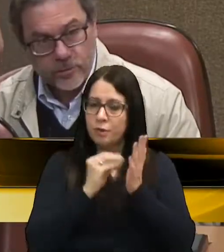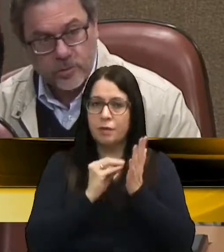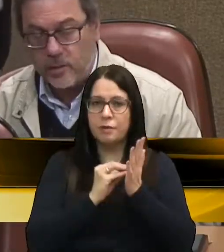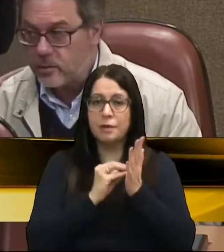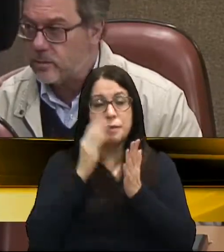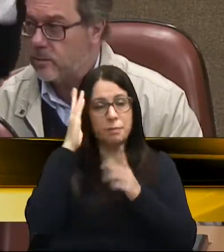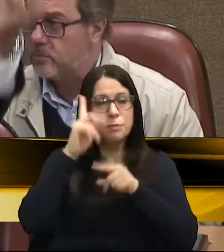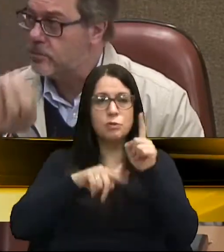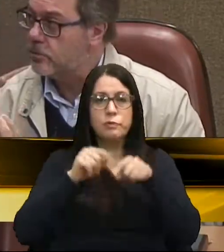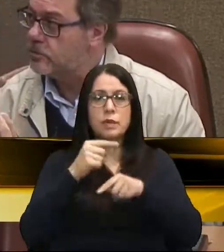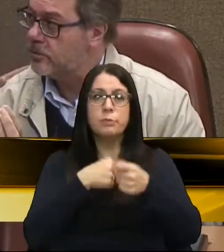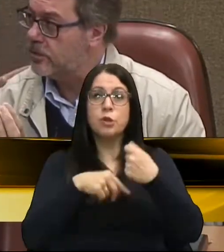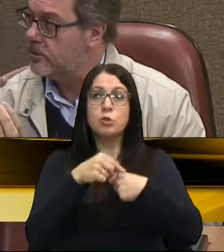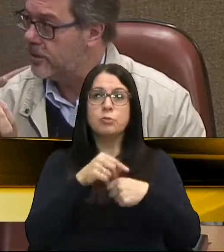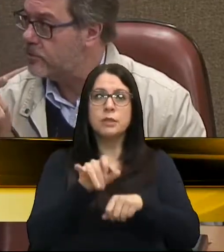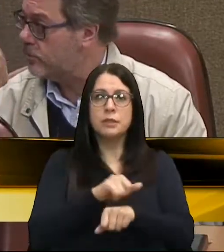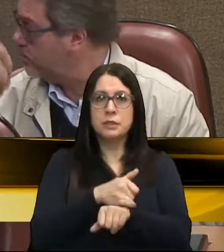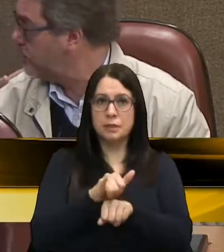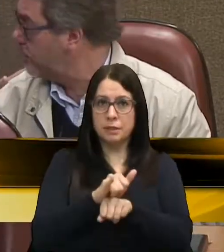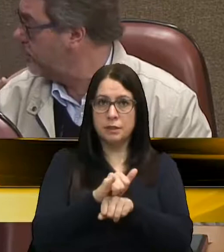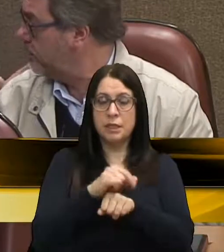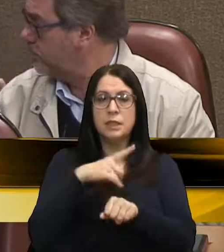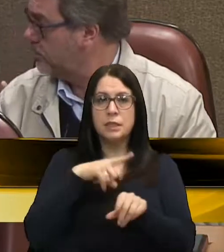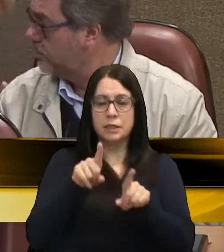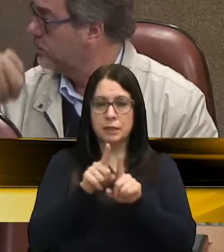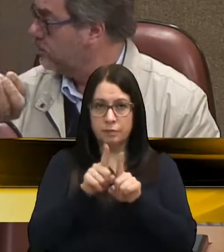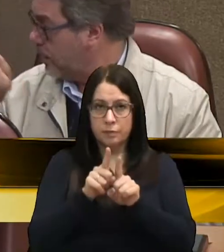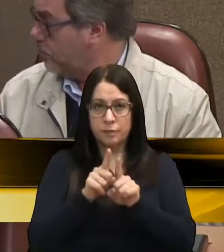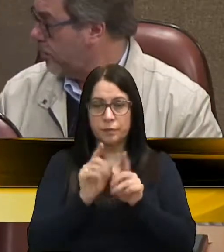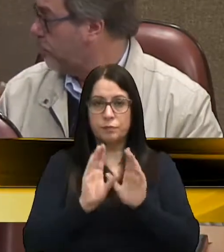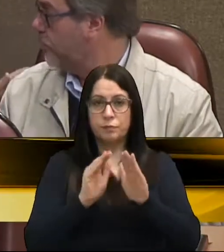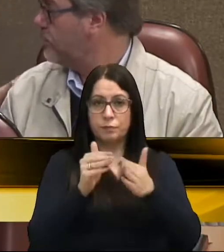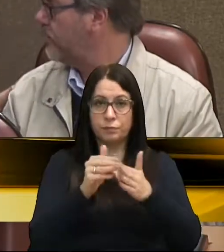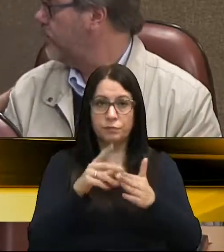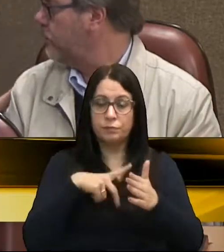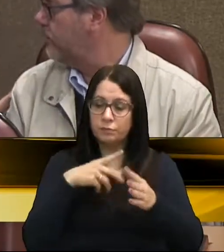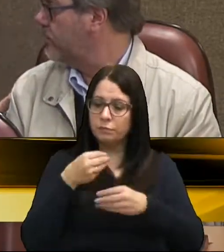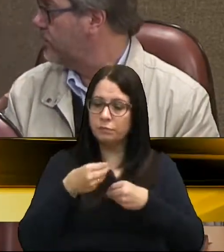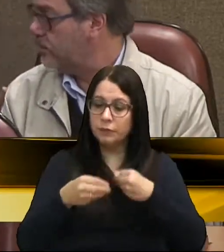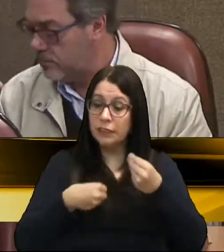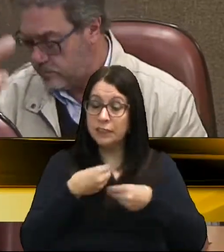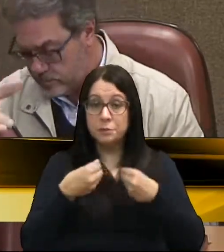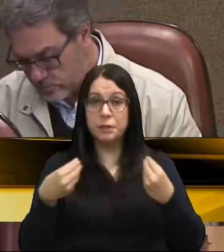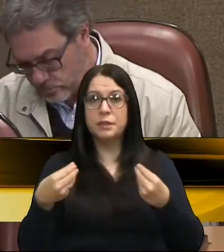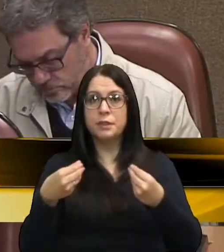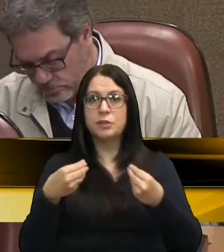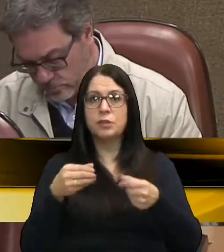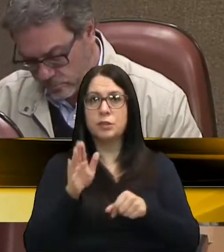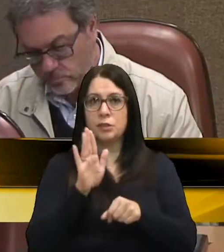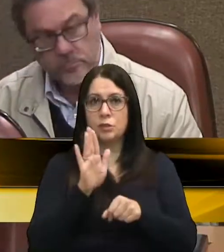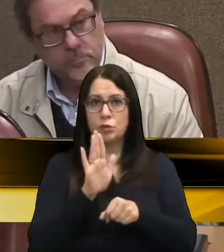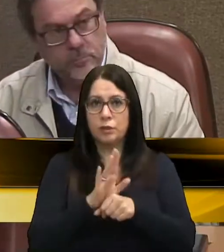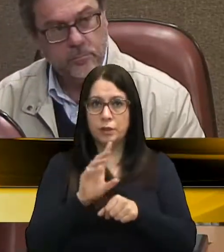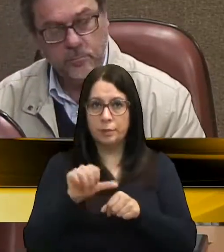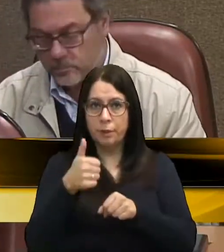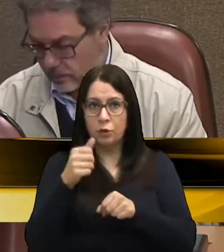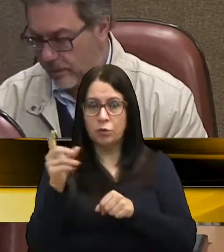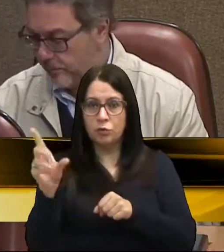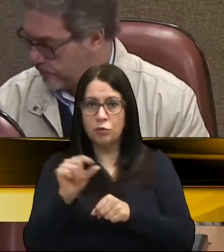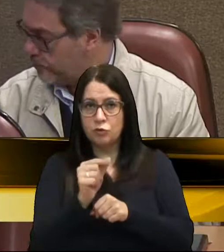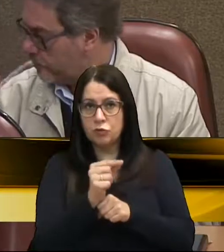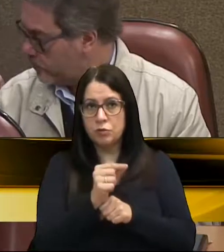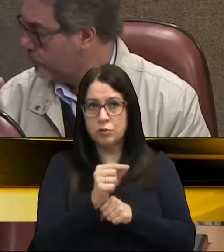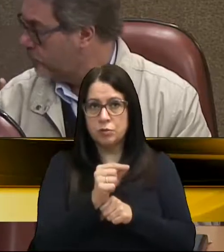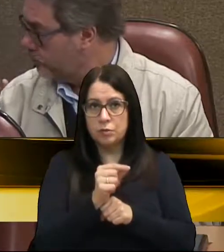que é uma atividade econômica estratégica e também a comissão teve essa sensibilidade de alocar melhores recursos